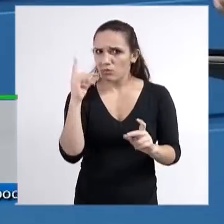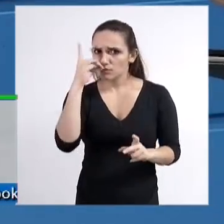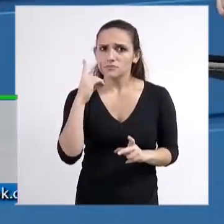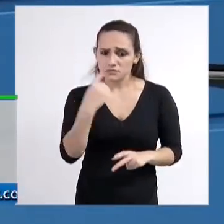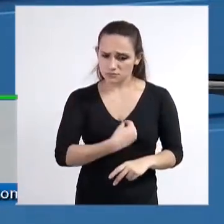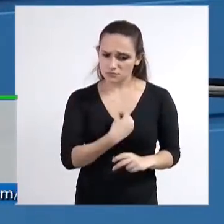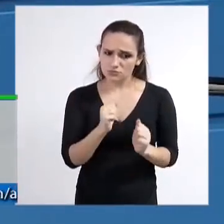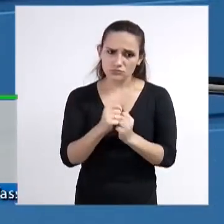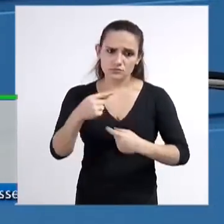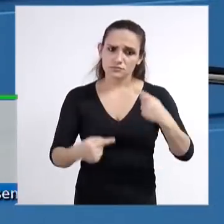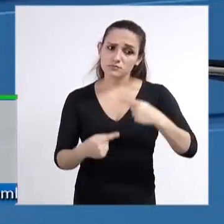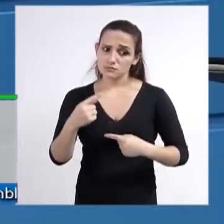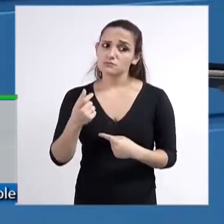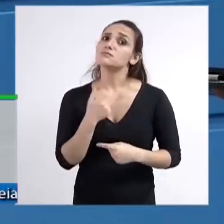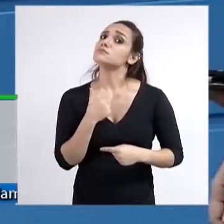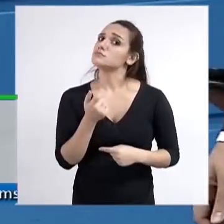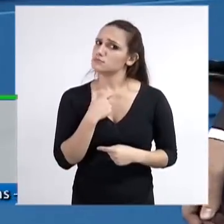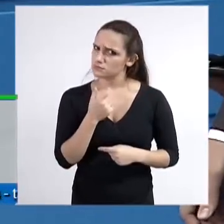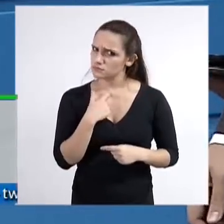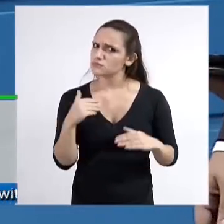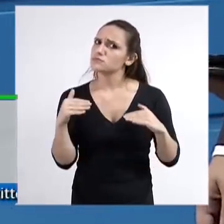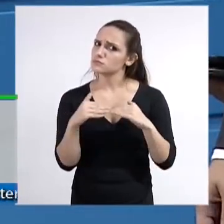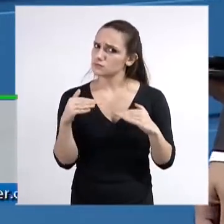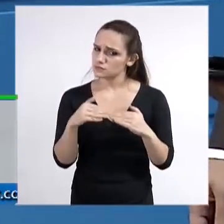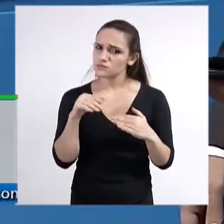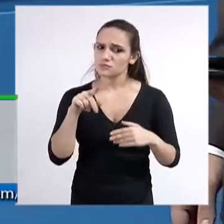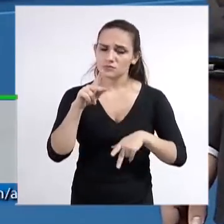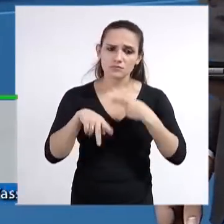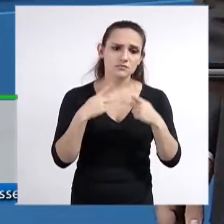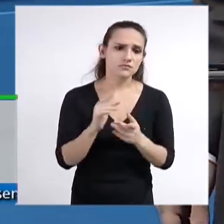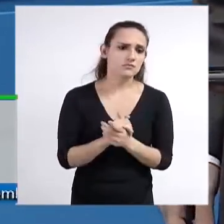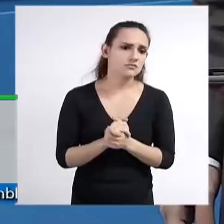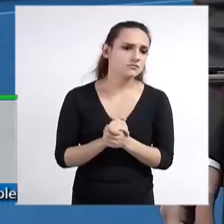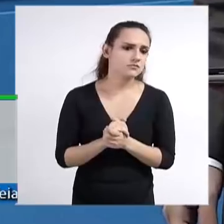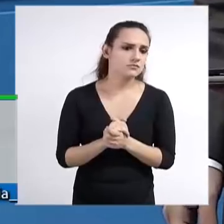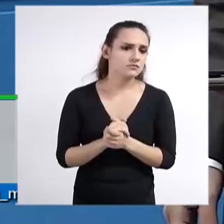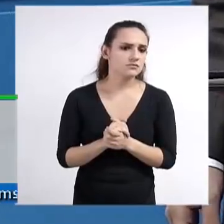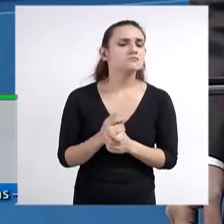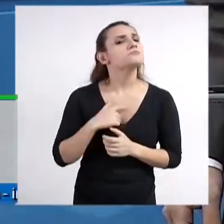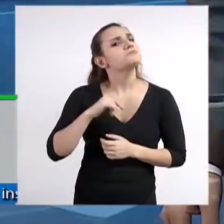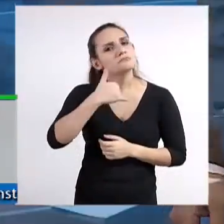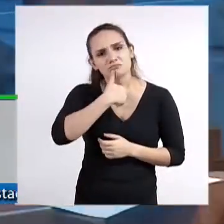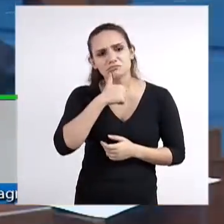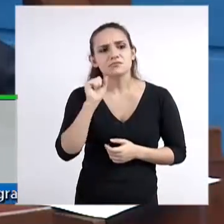poder participar desse debate. Então, eu faço coro à manifestação de Vossa Excelência, e